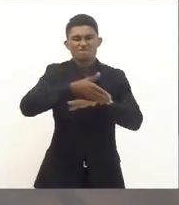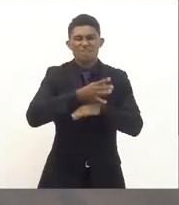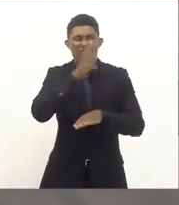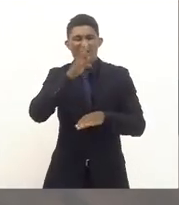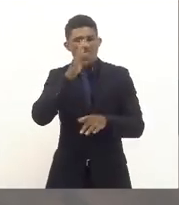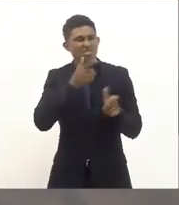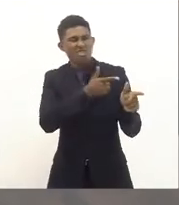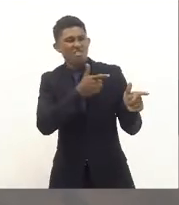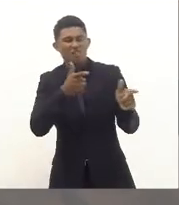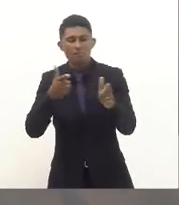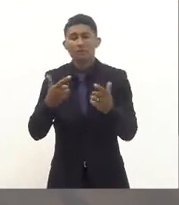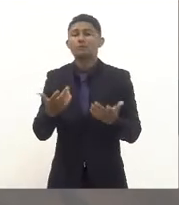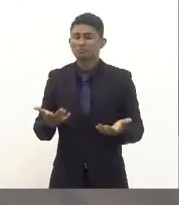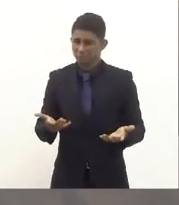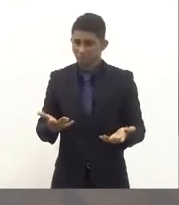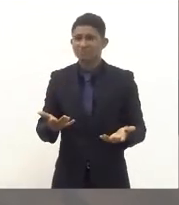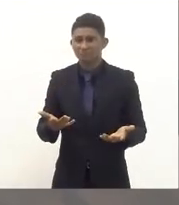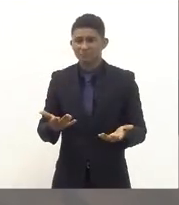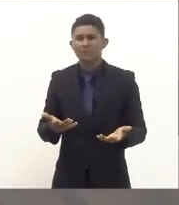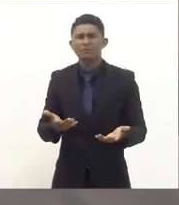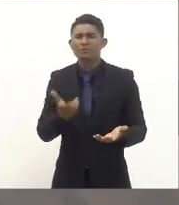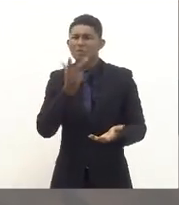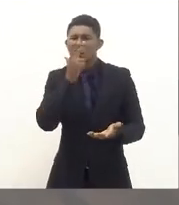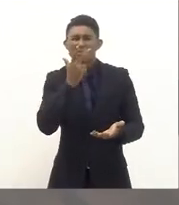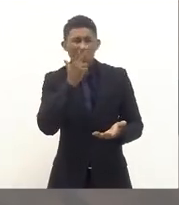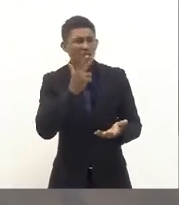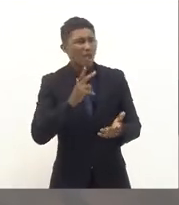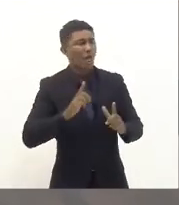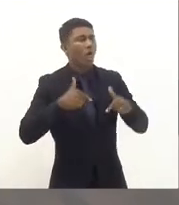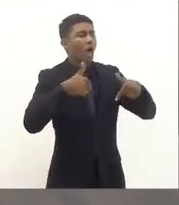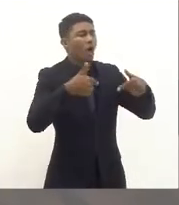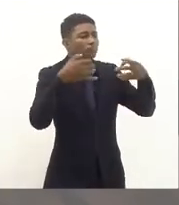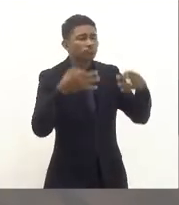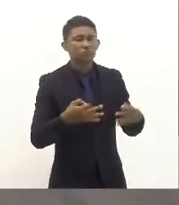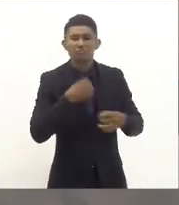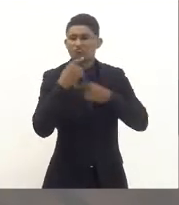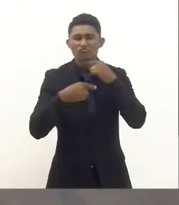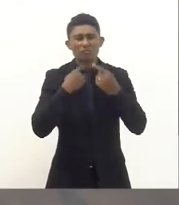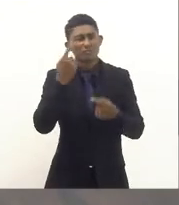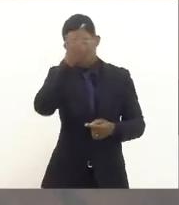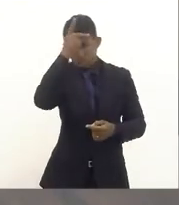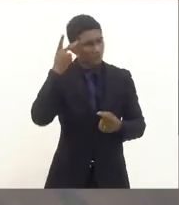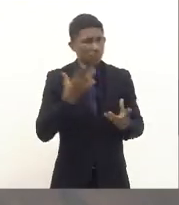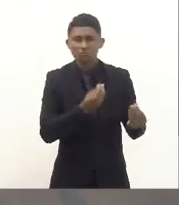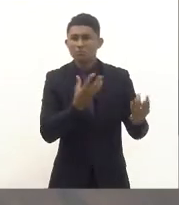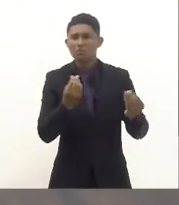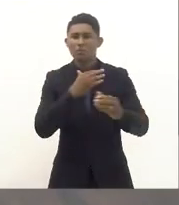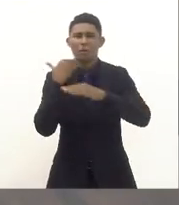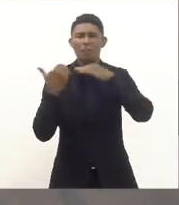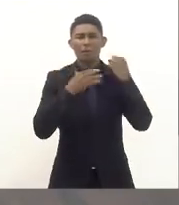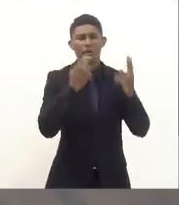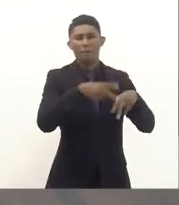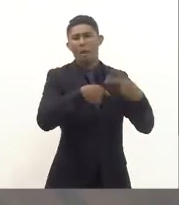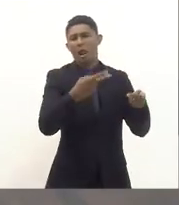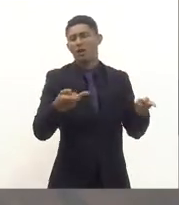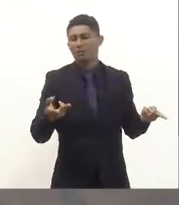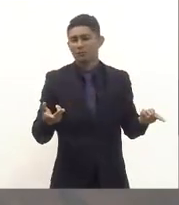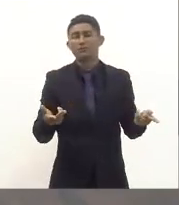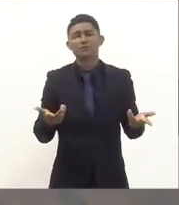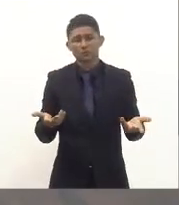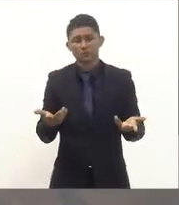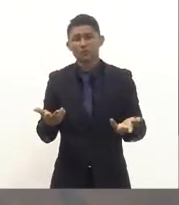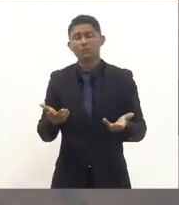sugando ver gelo em garrafa o e amealhando o rio de sangue nesse estado que a gente possa Celebrar